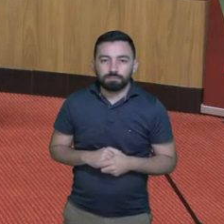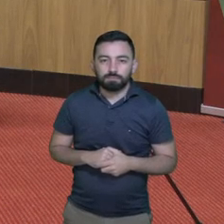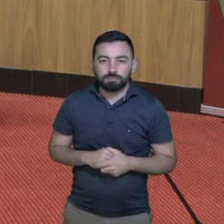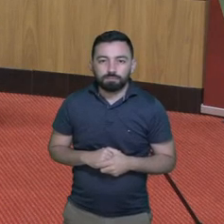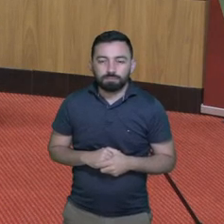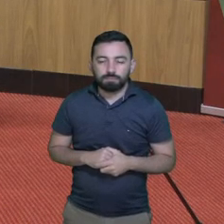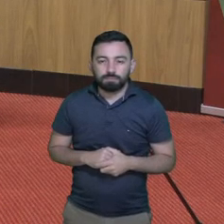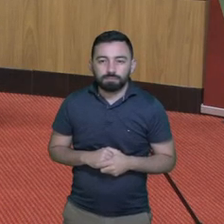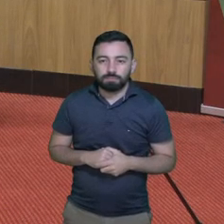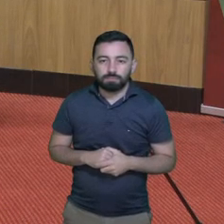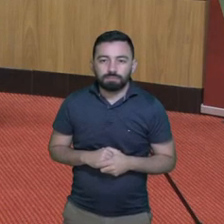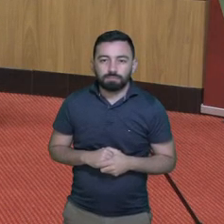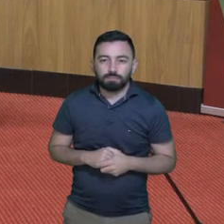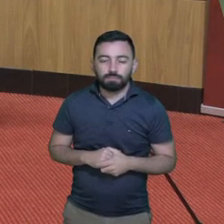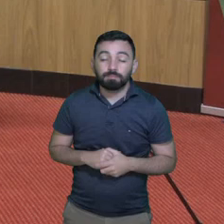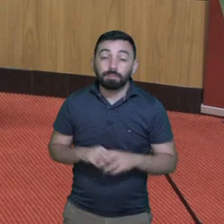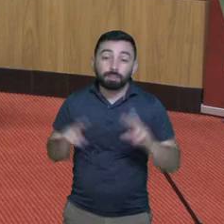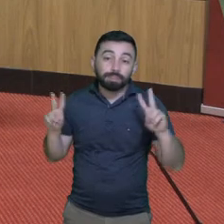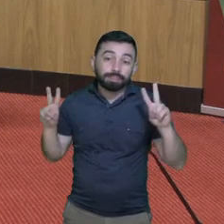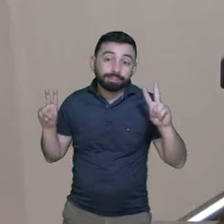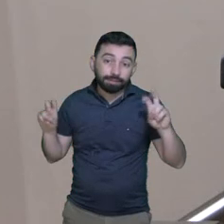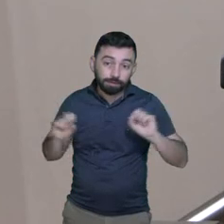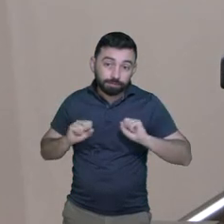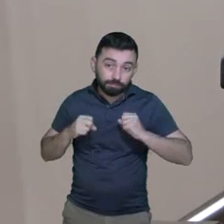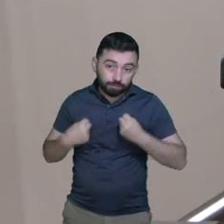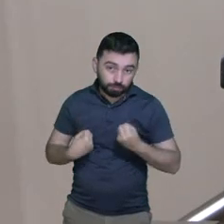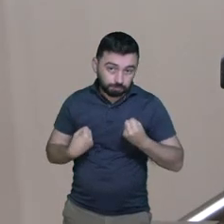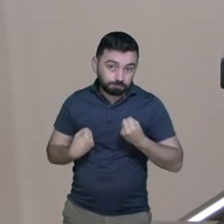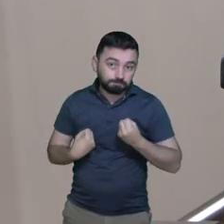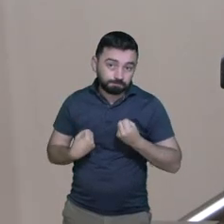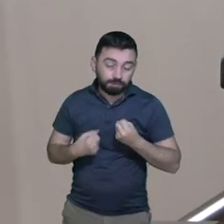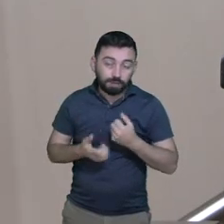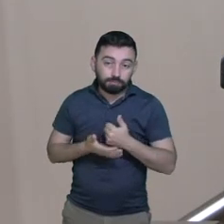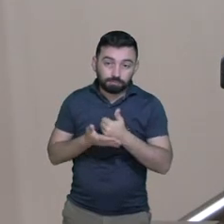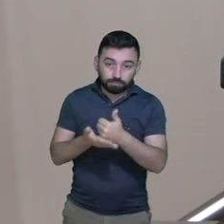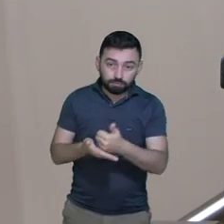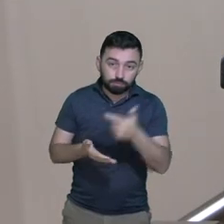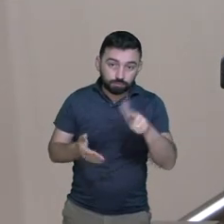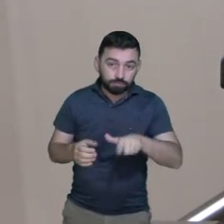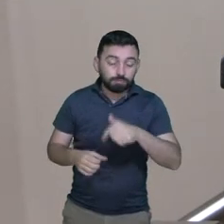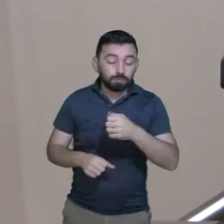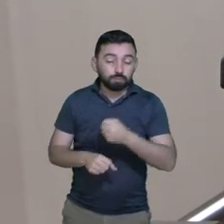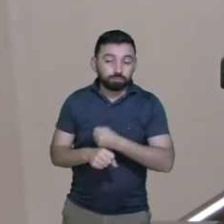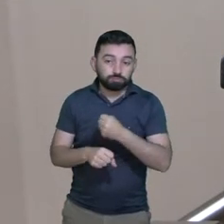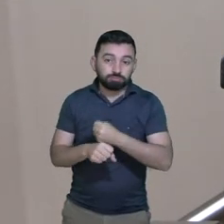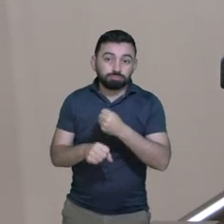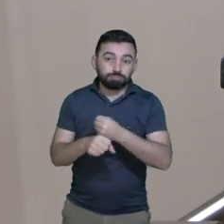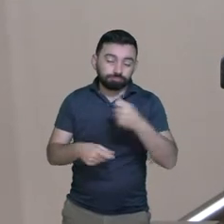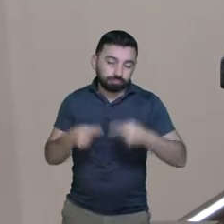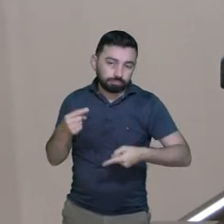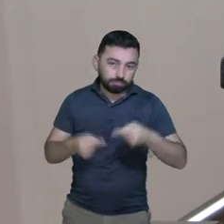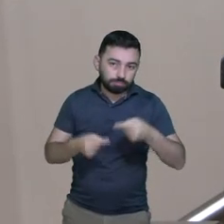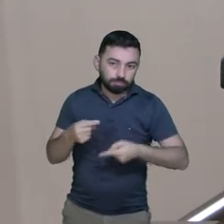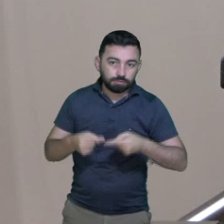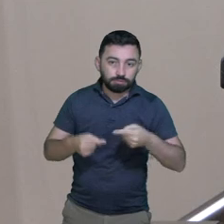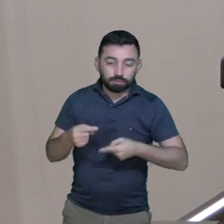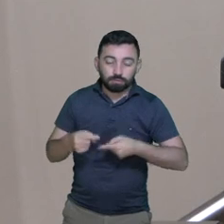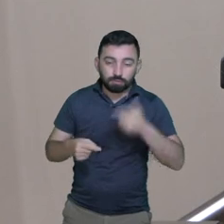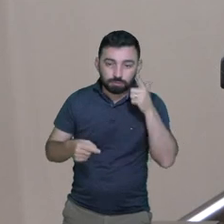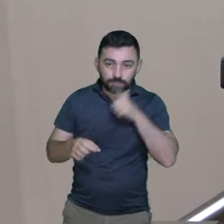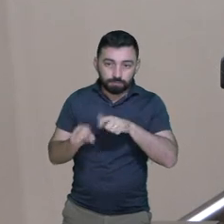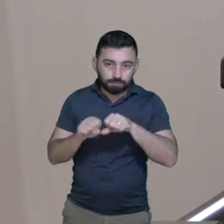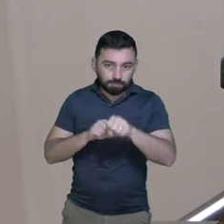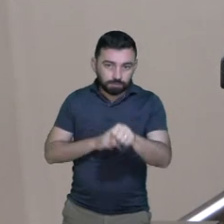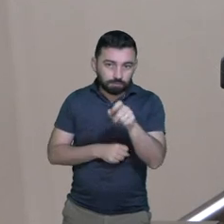Amabile o tema reforçamos é subsídios para a construção de uma política estadual de formação de professores